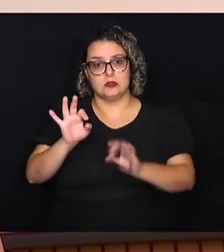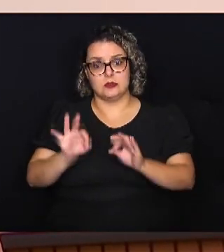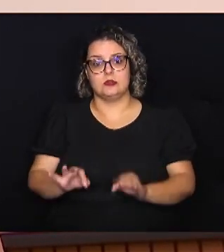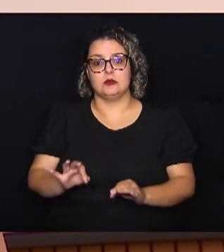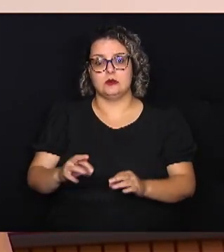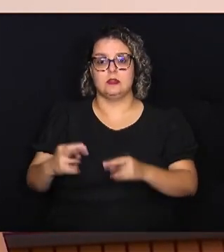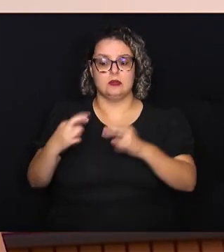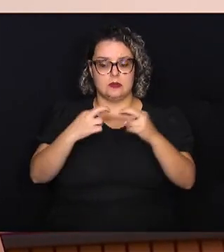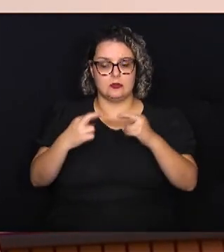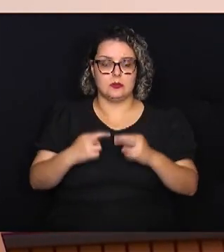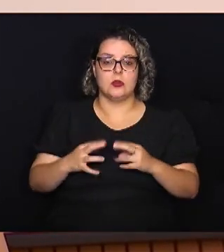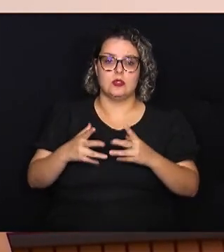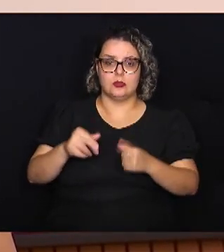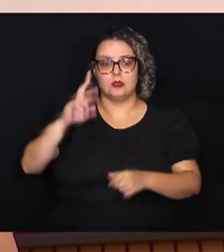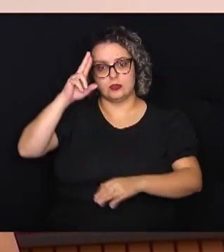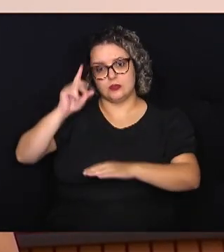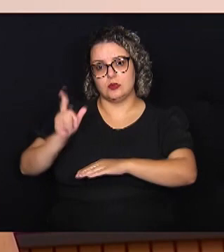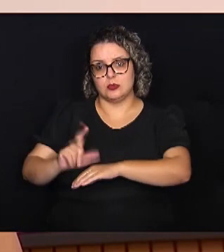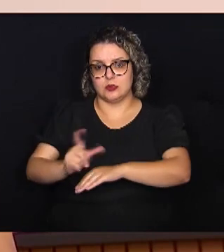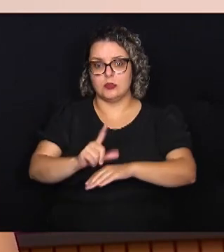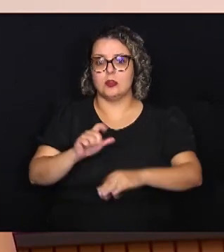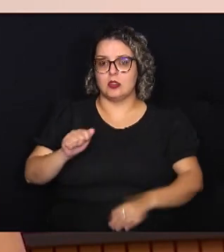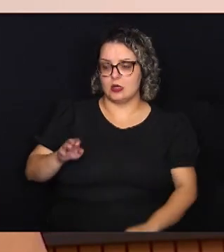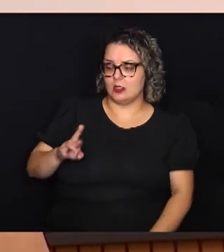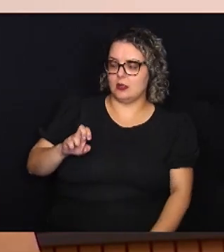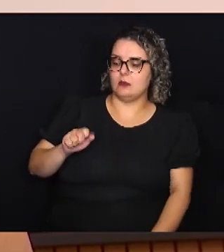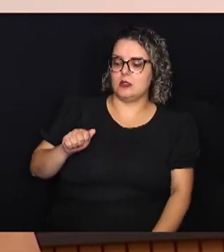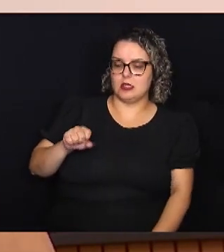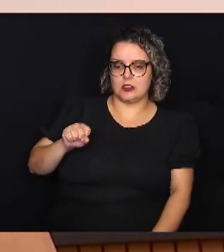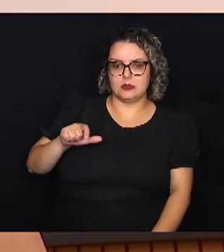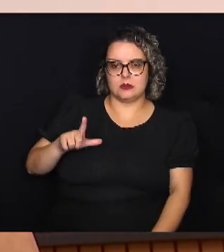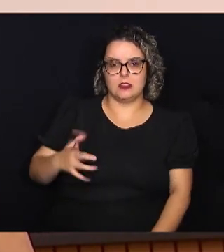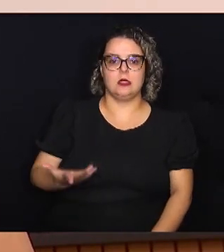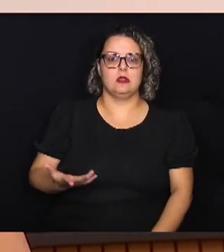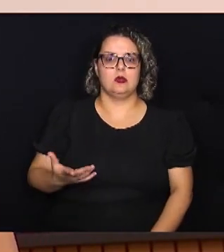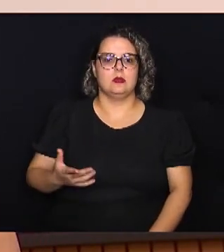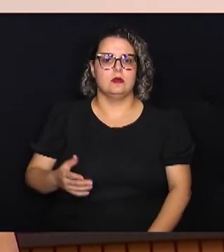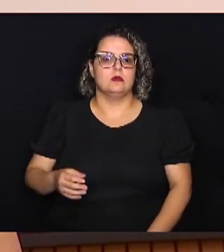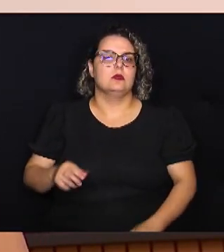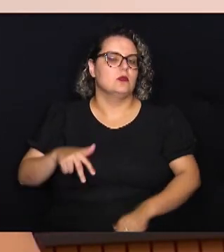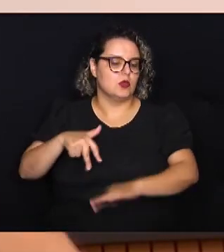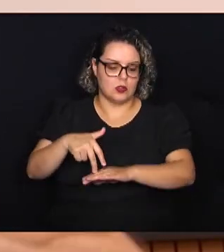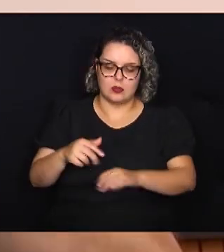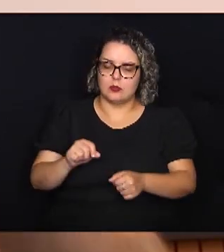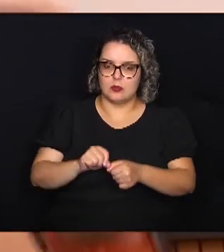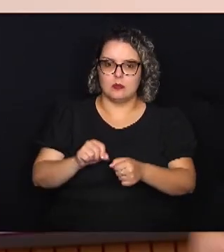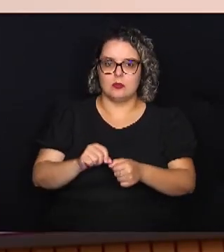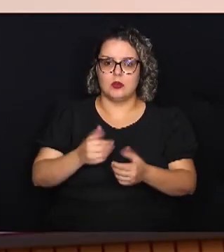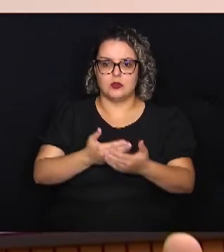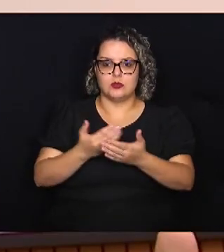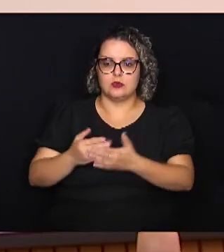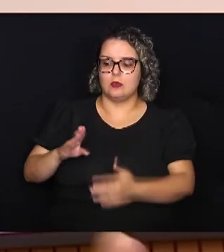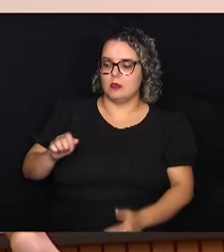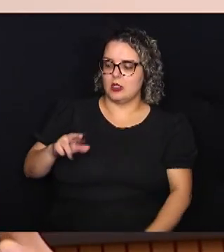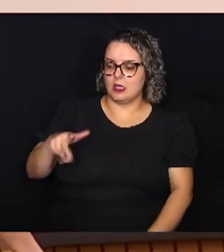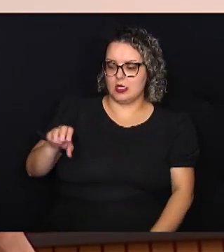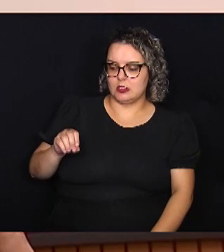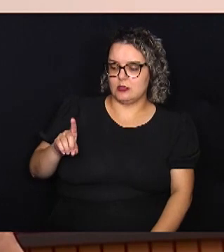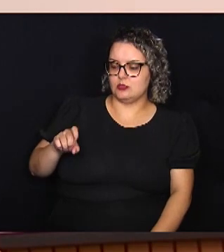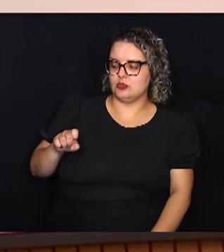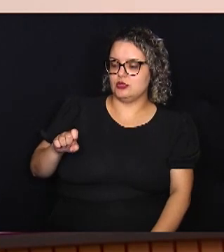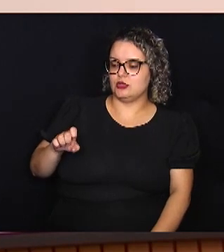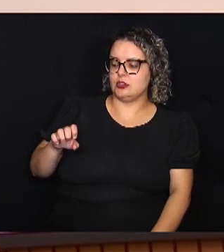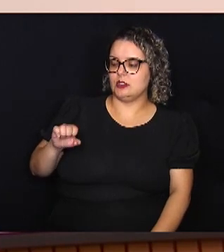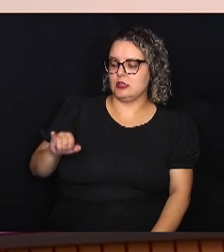para todos os comerciantes. E nisso a Brasel está se propondo a fazer, já contratamos esse estudo para Barão de Itapura, estamos no meio